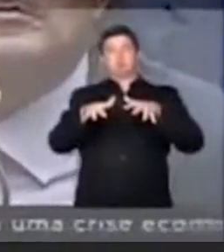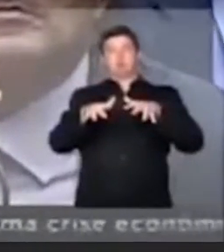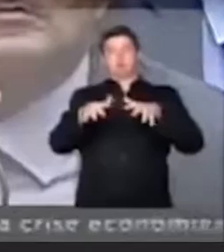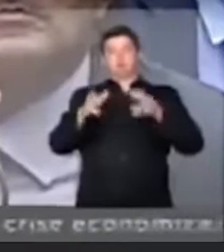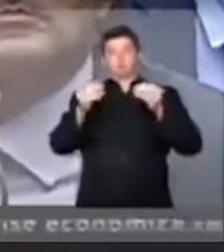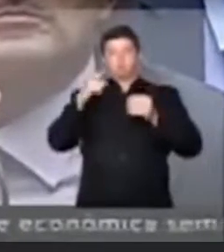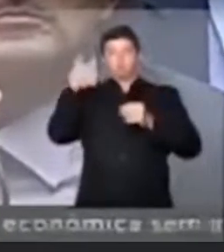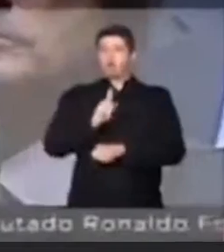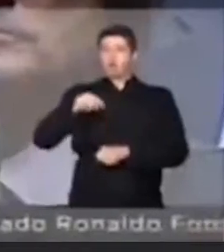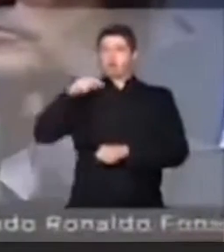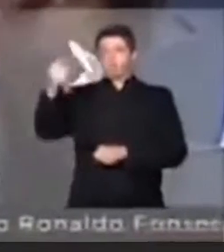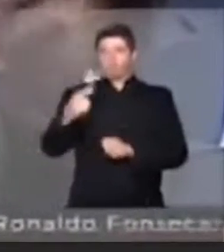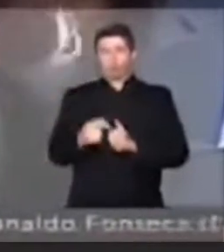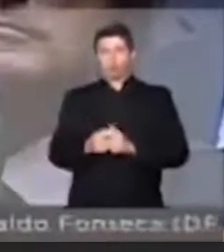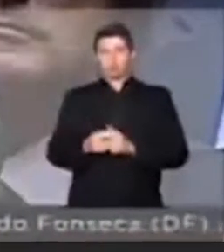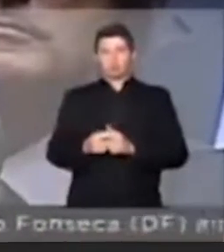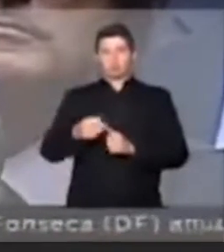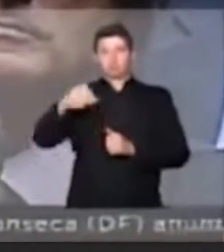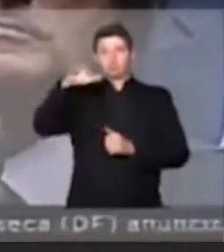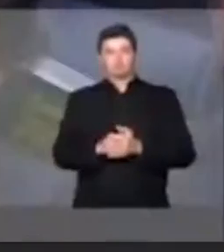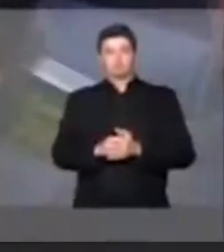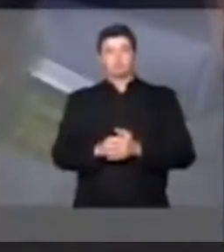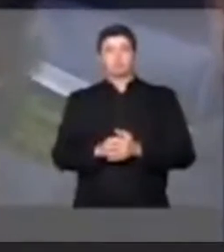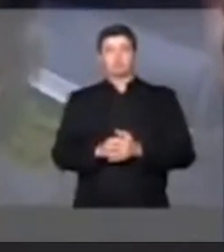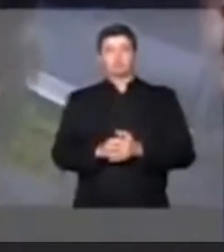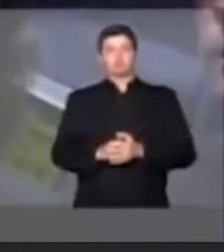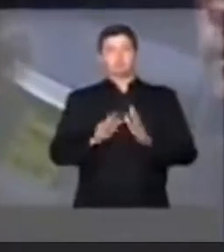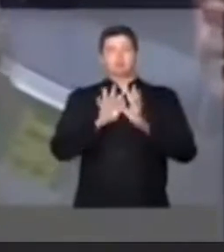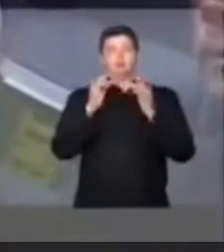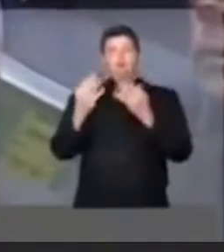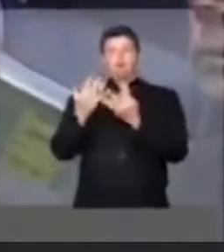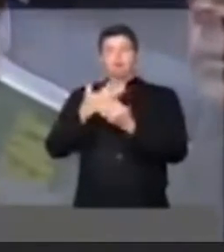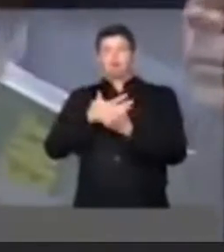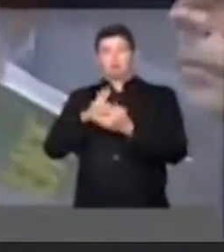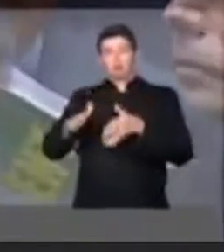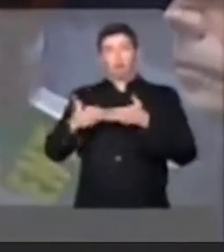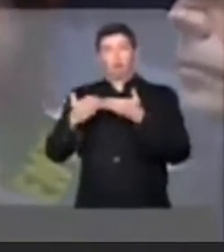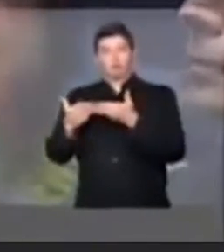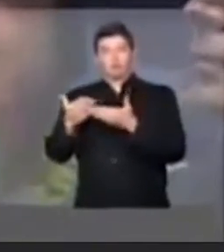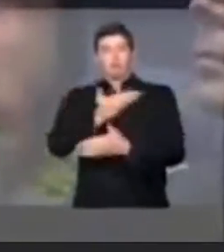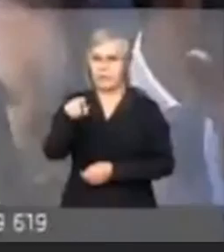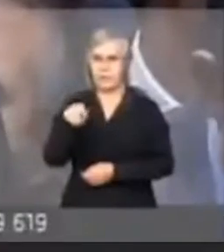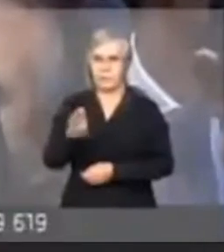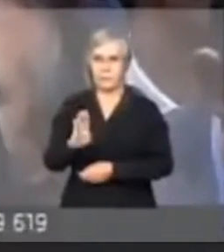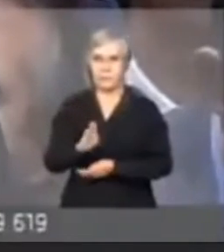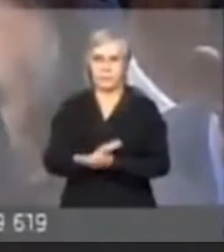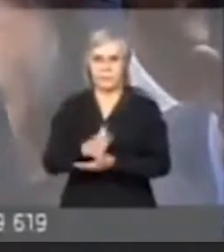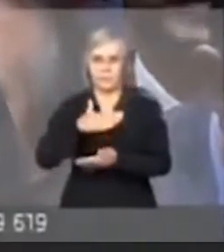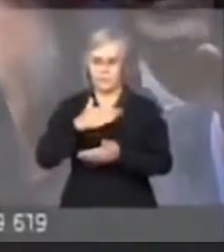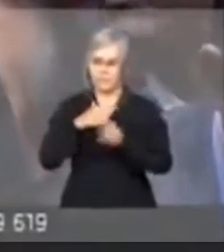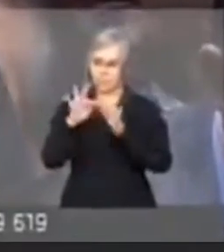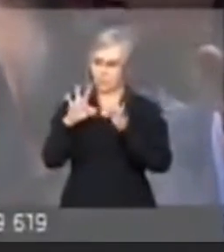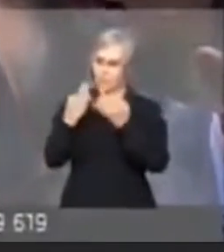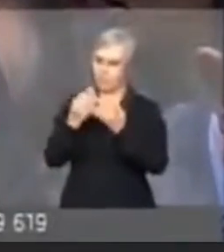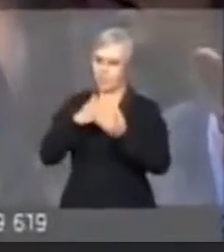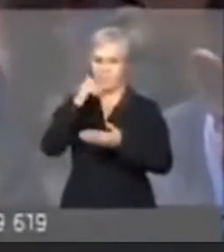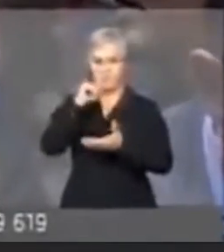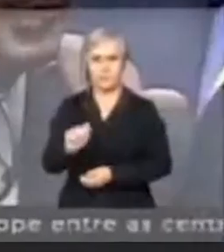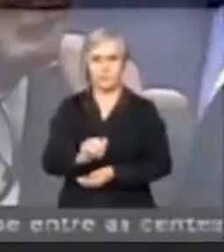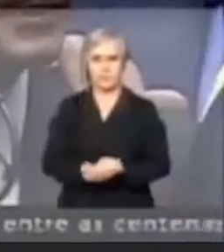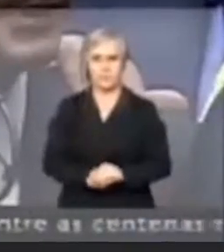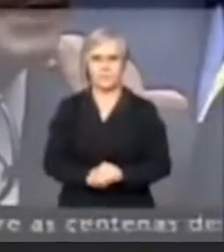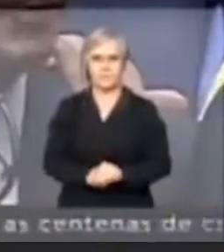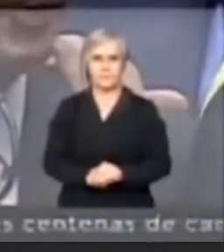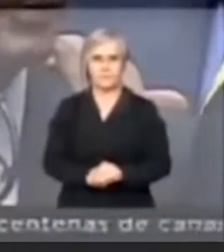muitas bênçãos sobre o nosso Brasil. Pelos maçons do Brasil. A minha família, aos meus amigos. Toda a minha família, minha